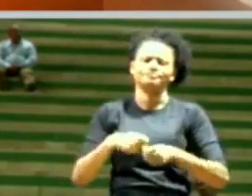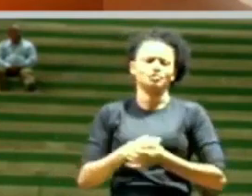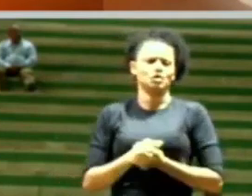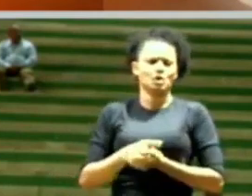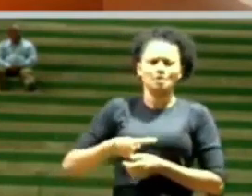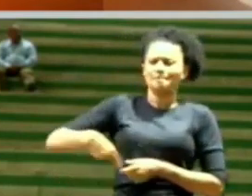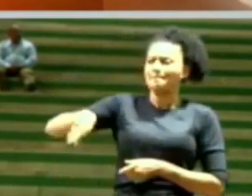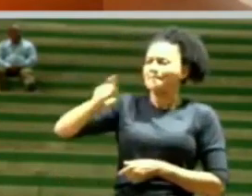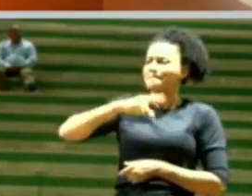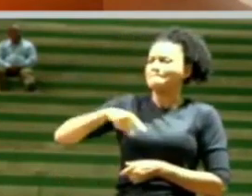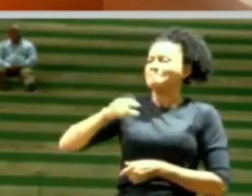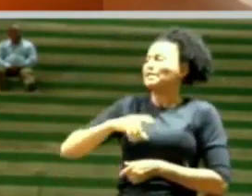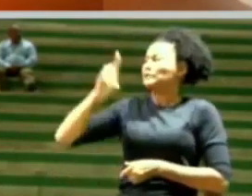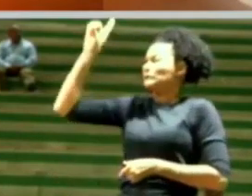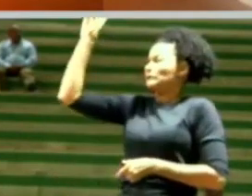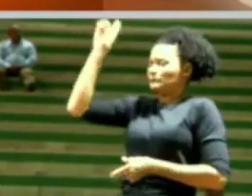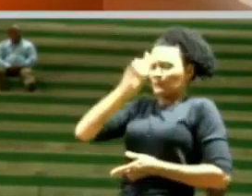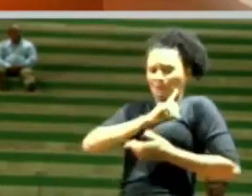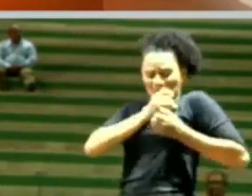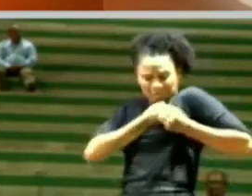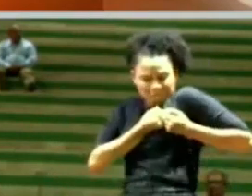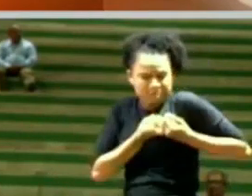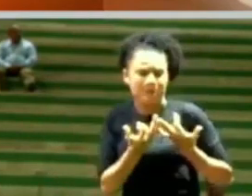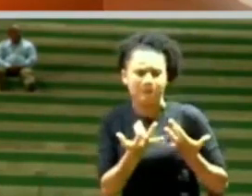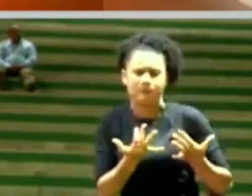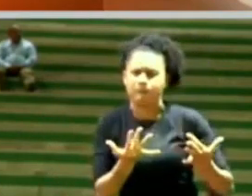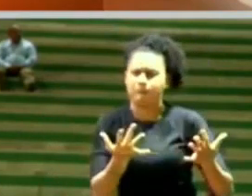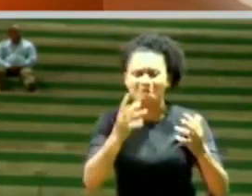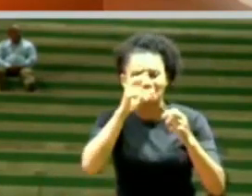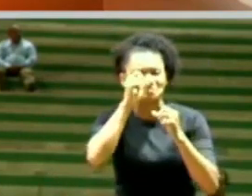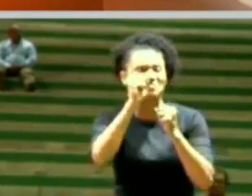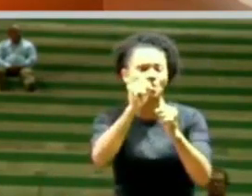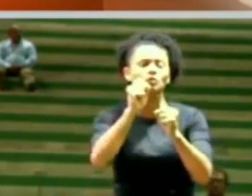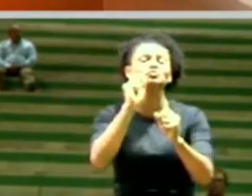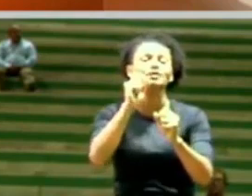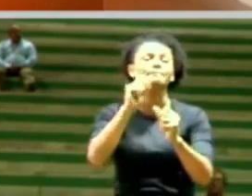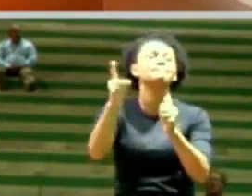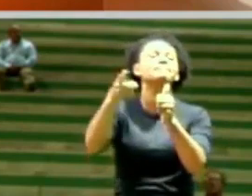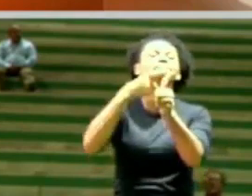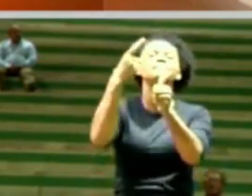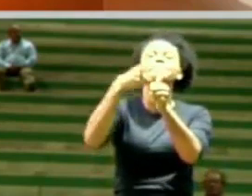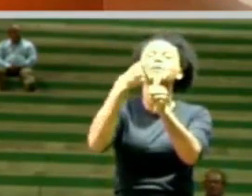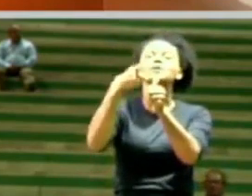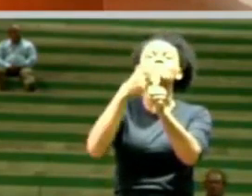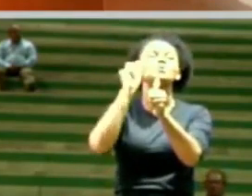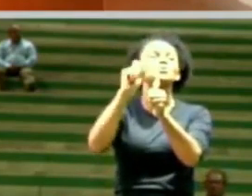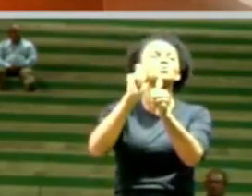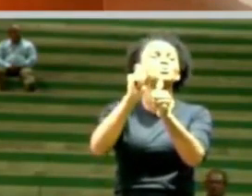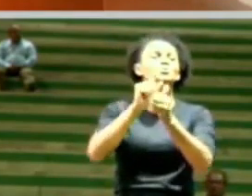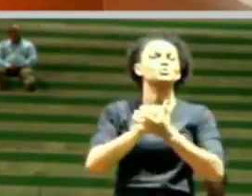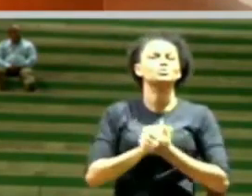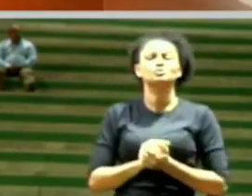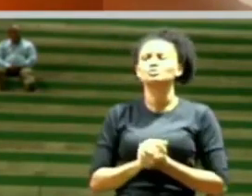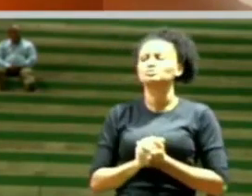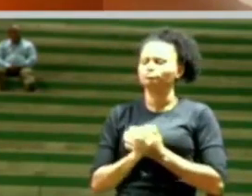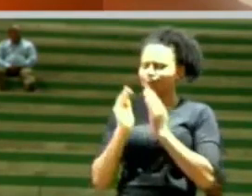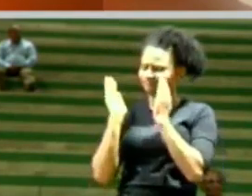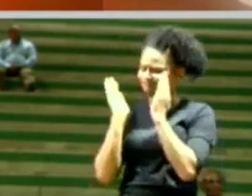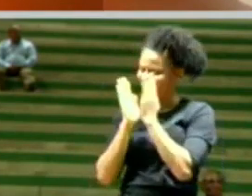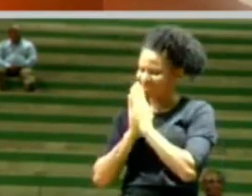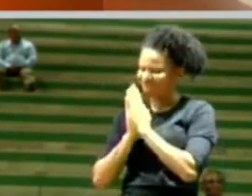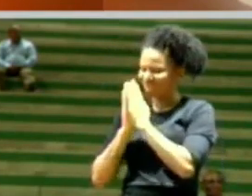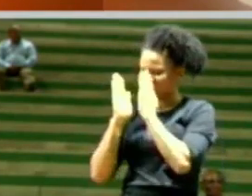para que o avivamento verdadeiro aconteça. Primeiro, a igreja tem que estar